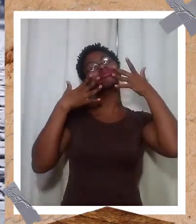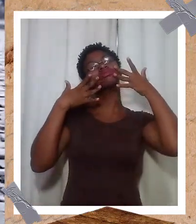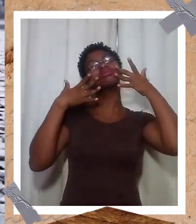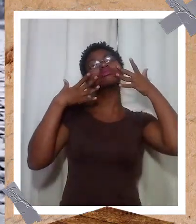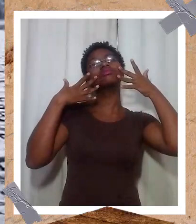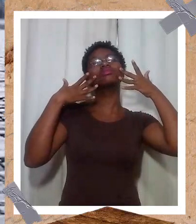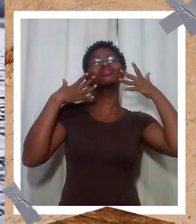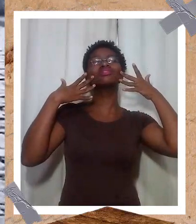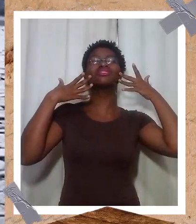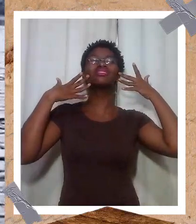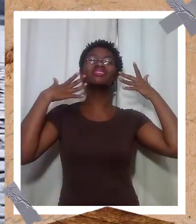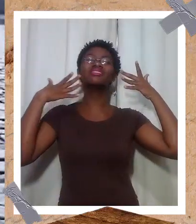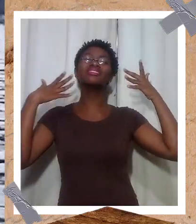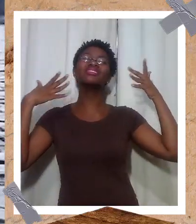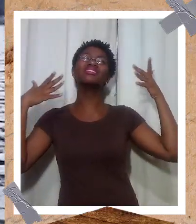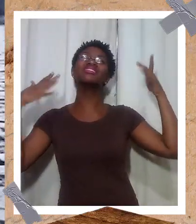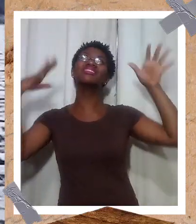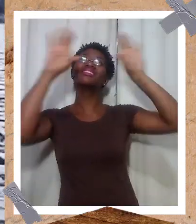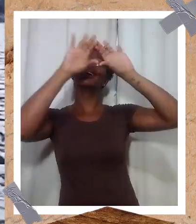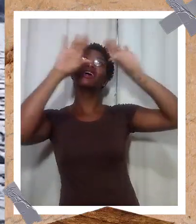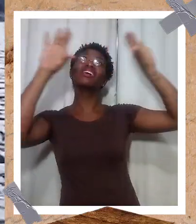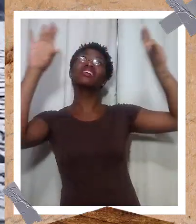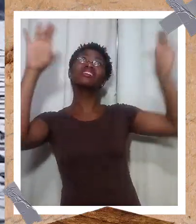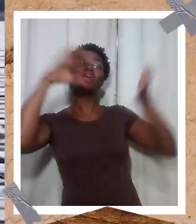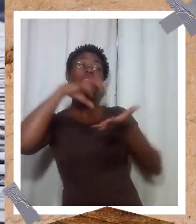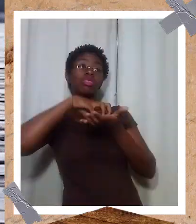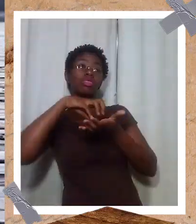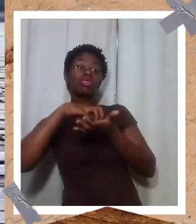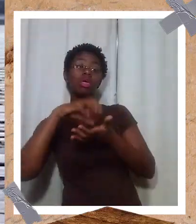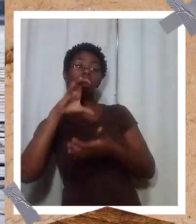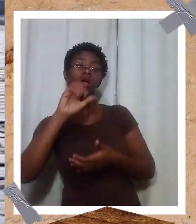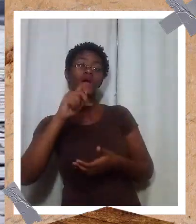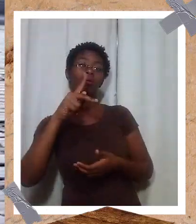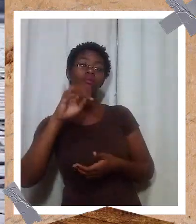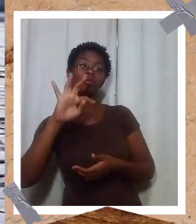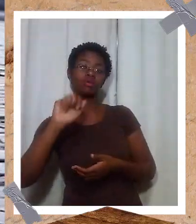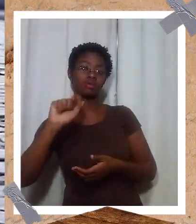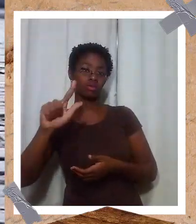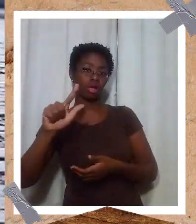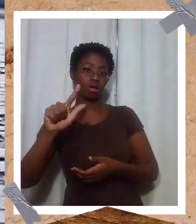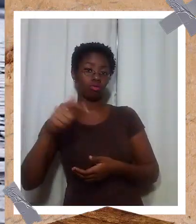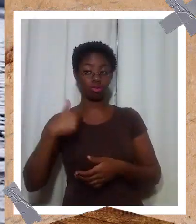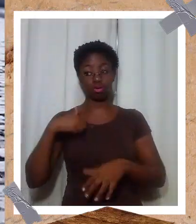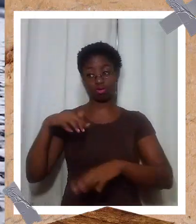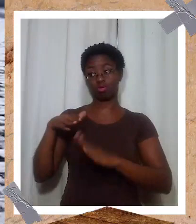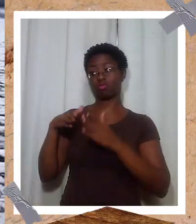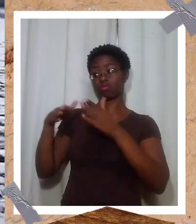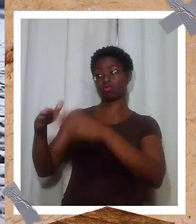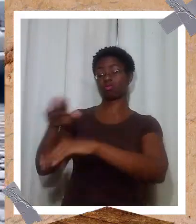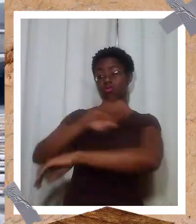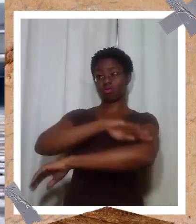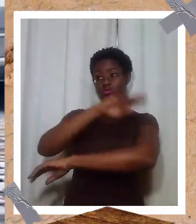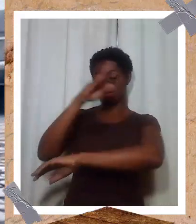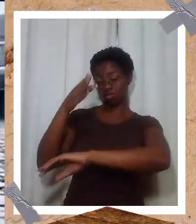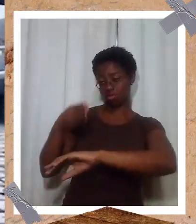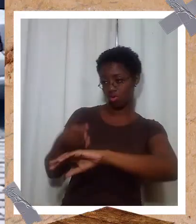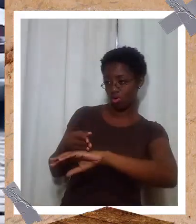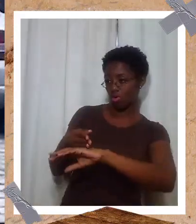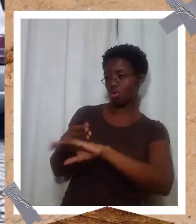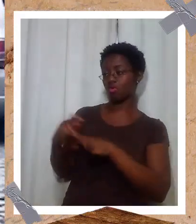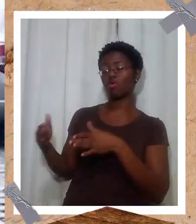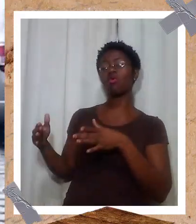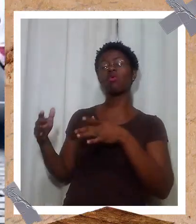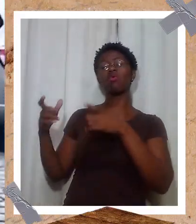no céu da capital. Fui morar no morro, em uma vila centenária entre os bairros da Glória e do Catete,